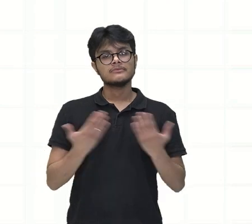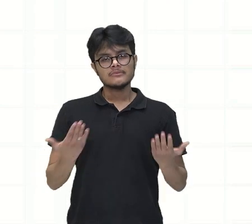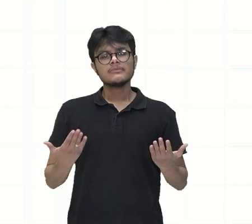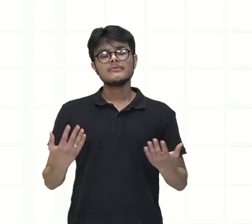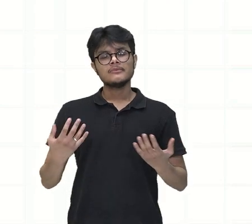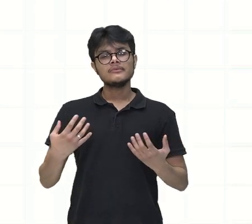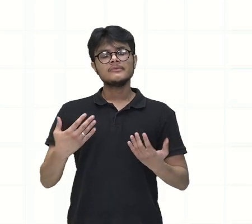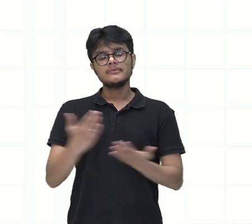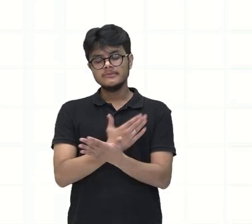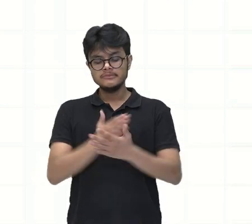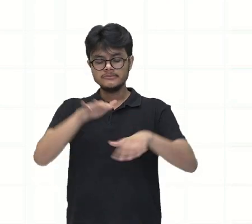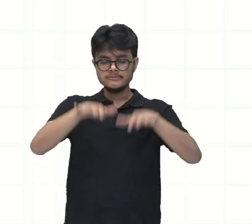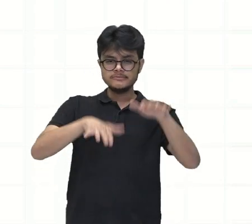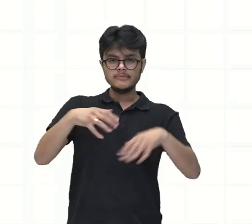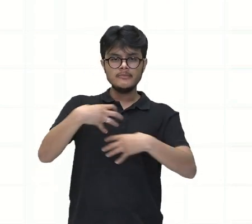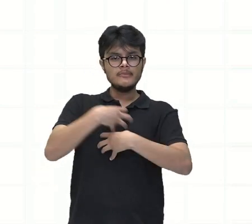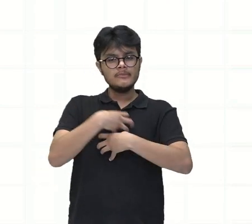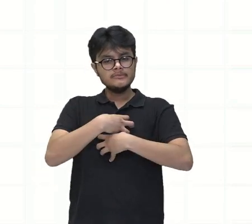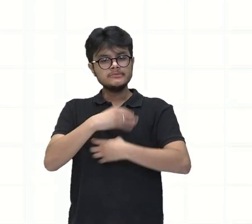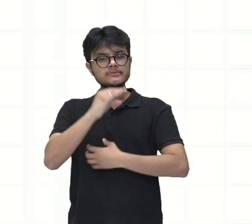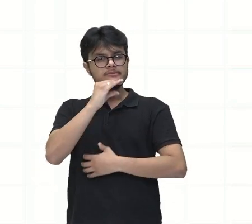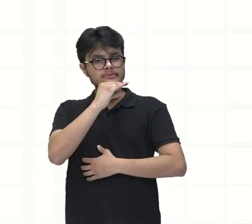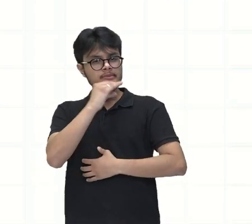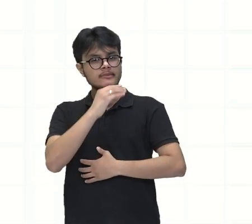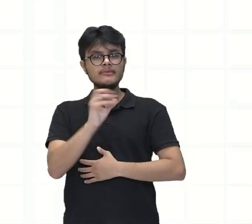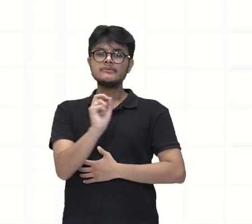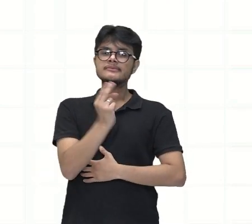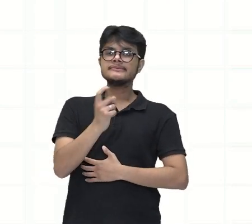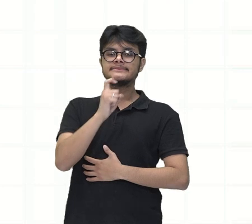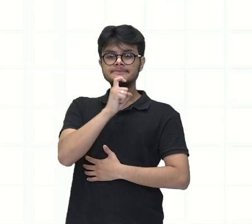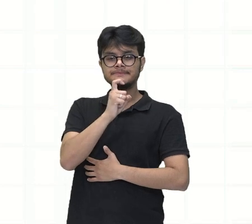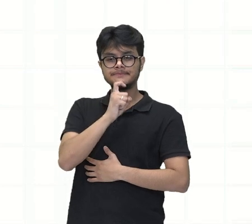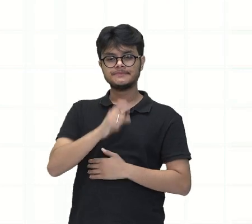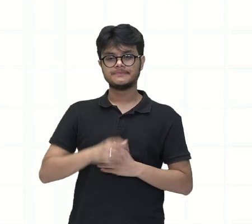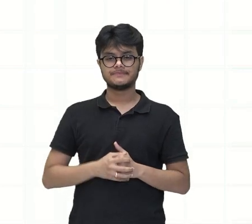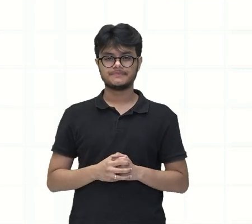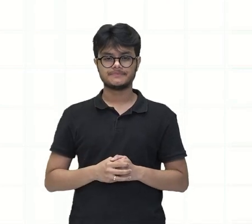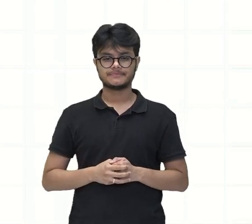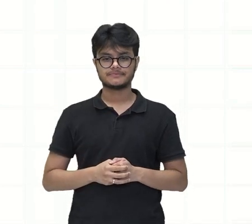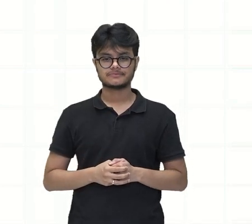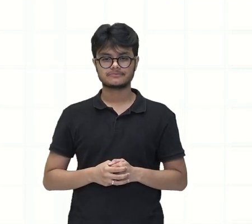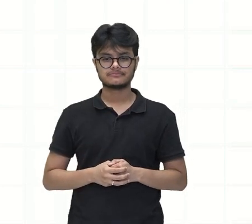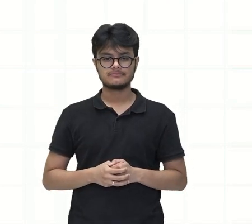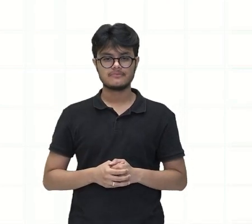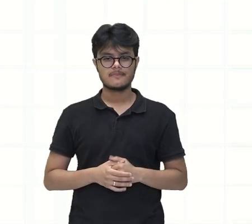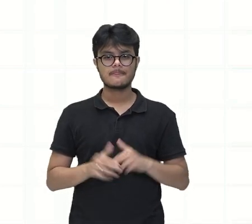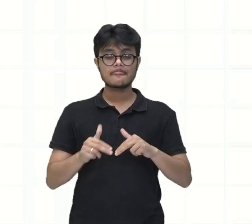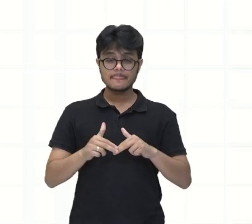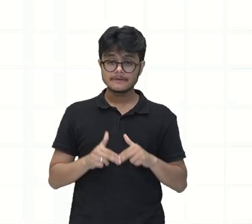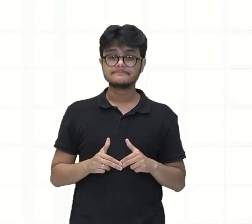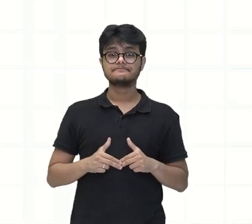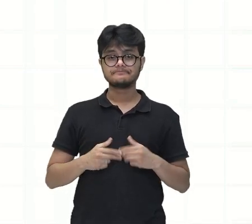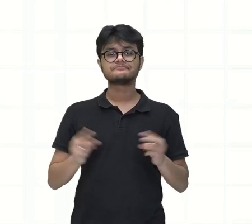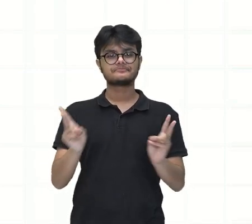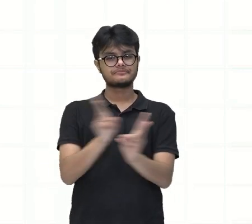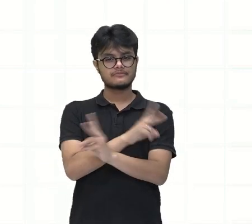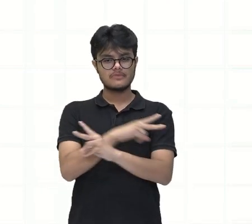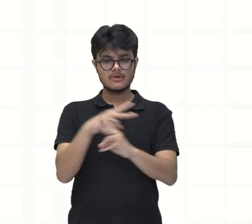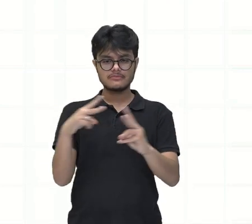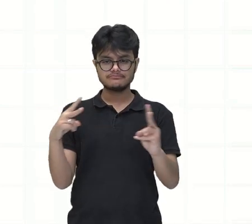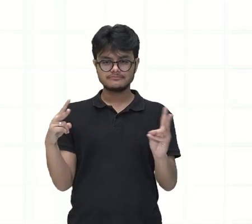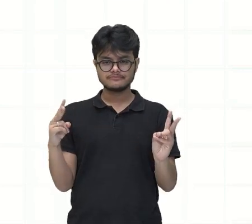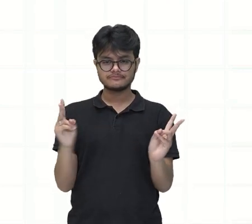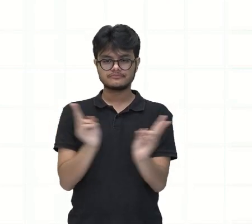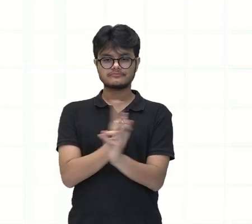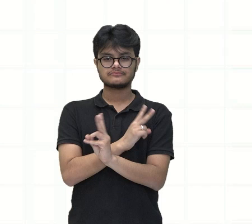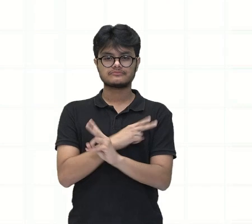ela esteja em um momento mais aquecido ou sendo resfriada também. E aí as correntes de convecção na atmosfera